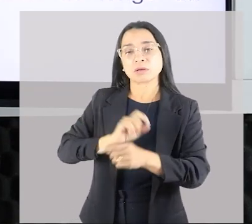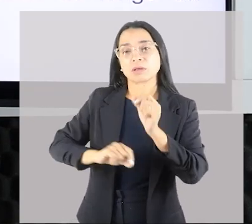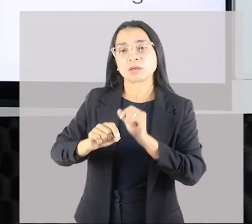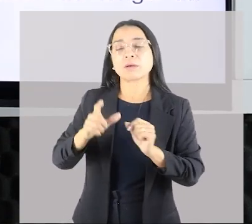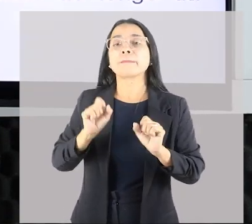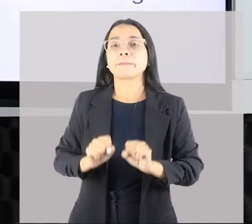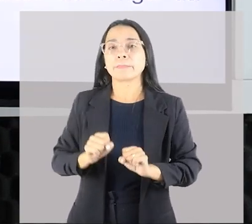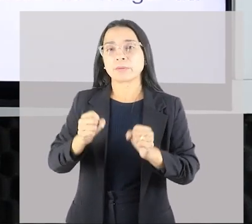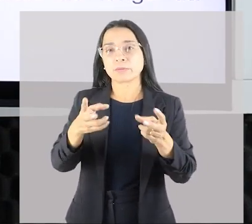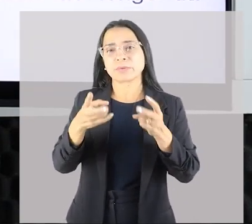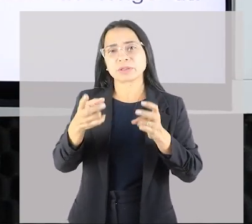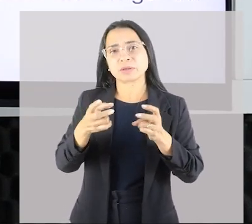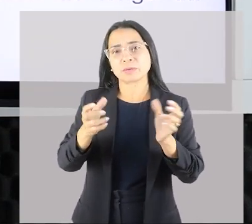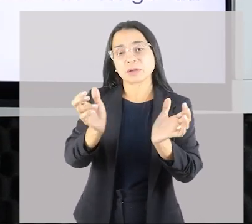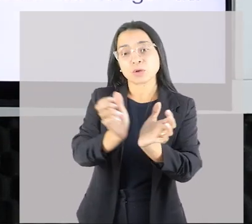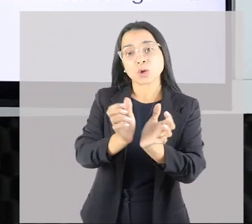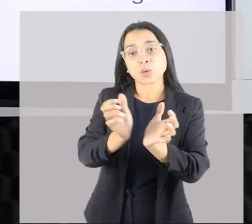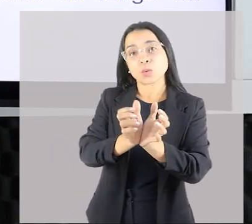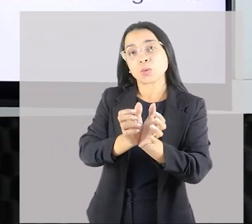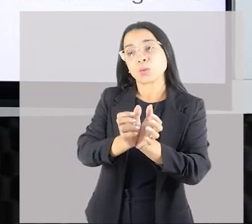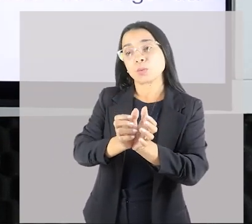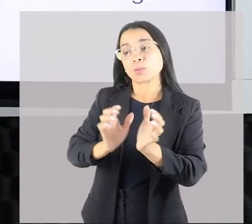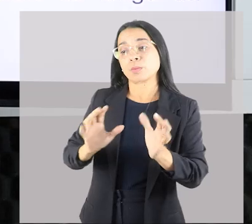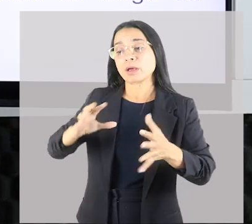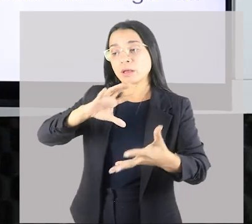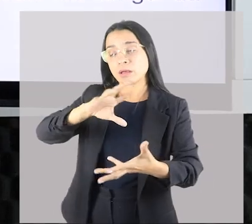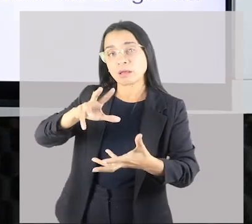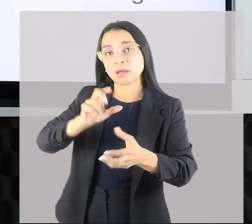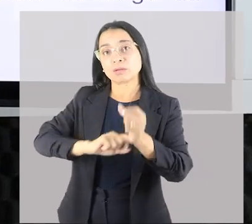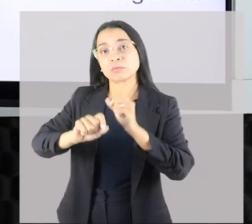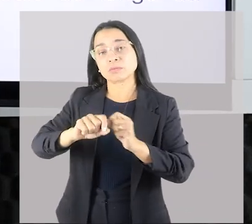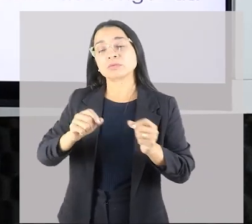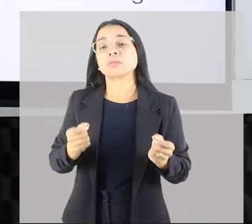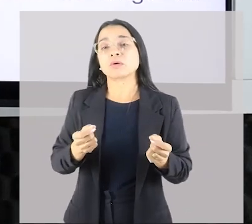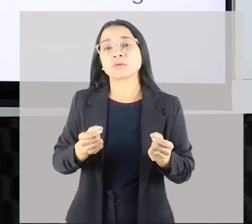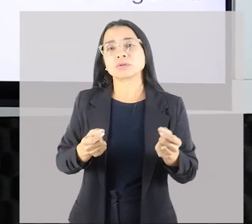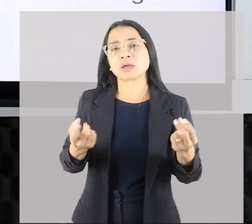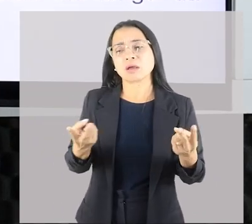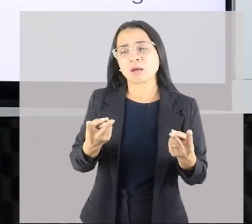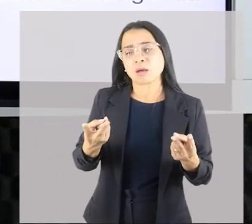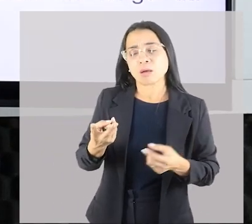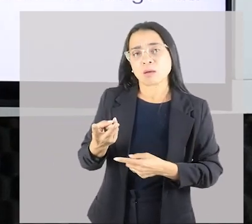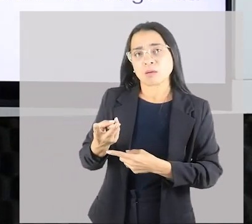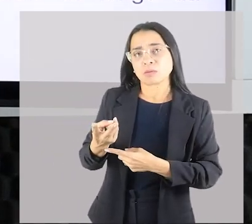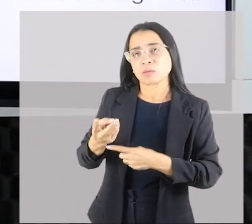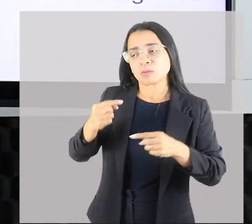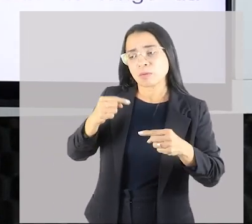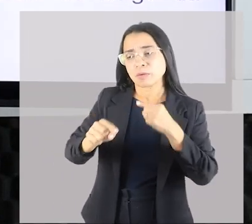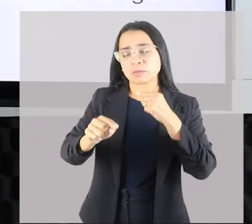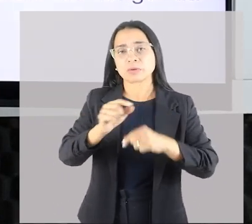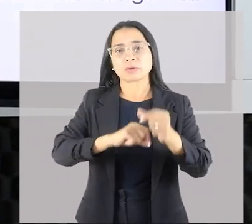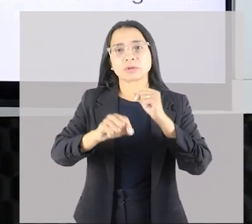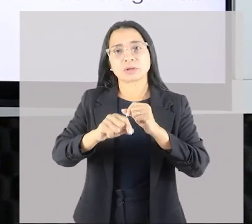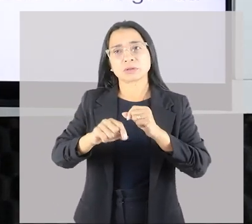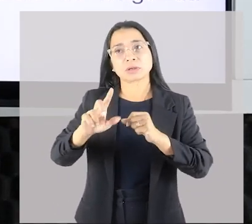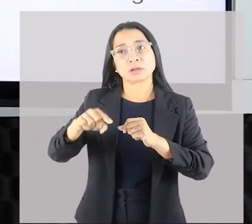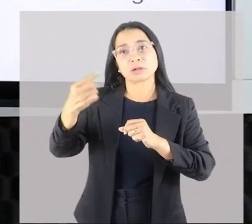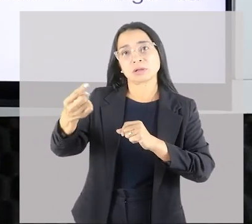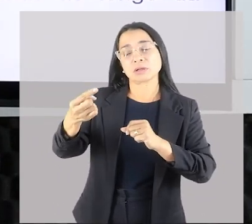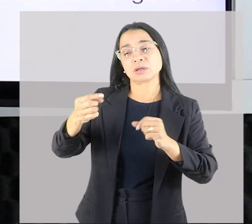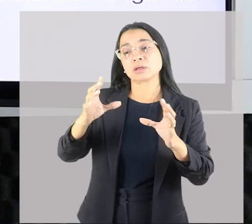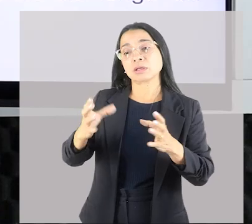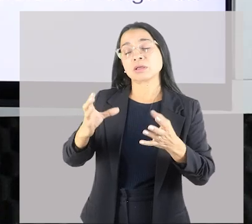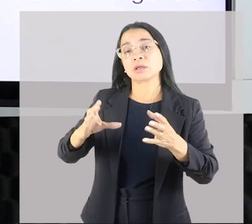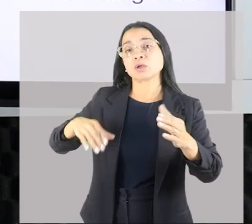existe uma rivalidade muito grande esses dois times, não é verdade? E você em algum momento pode perceber que a rivalidade vai além do futebol. É uma rivalidade